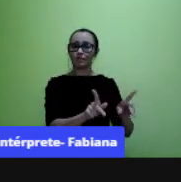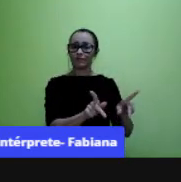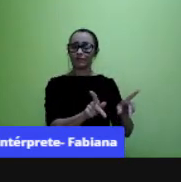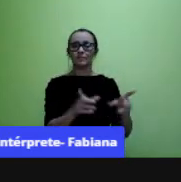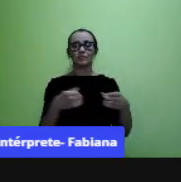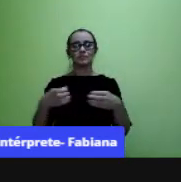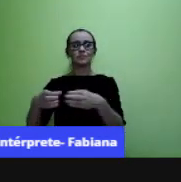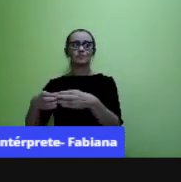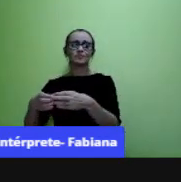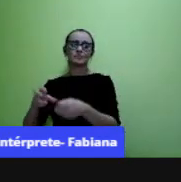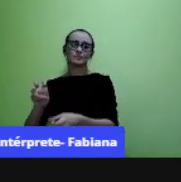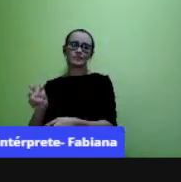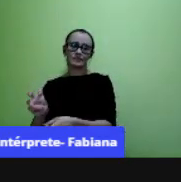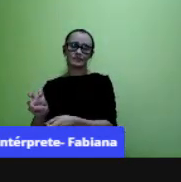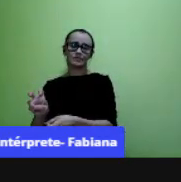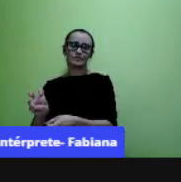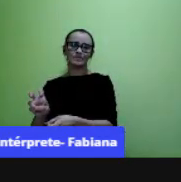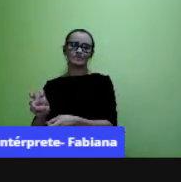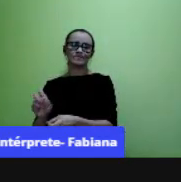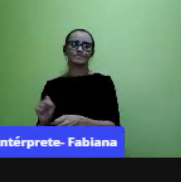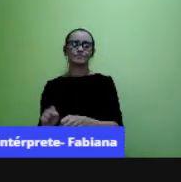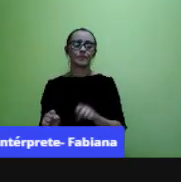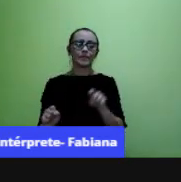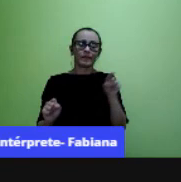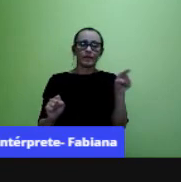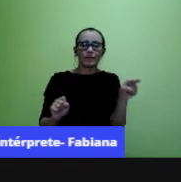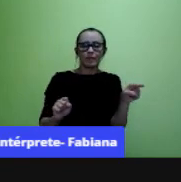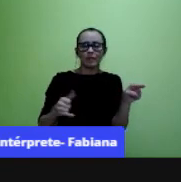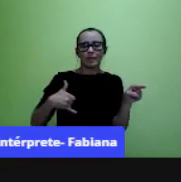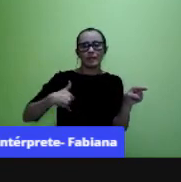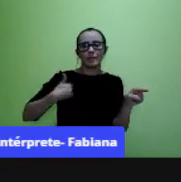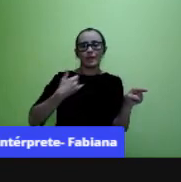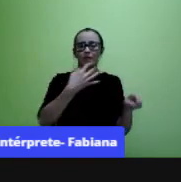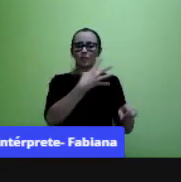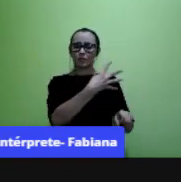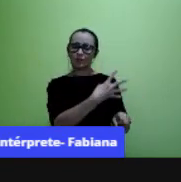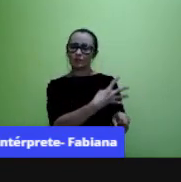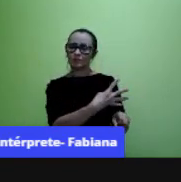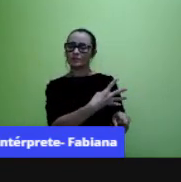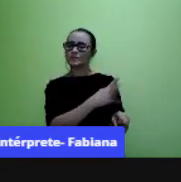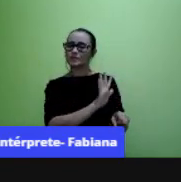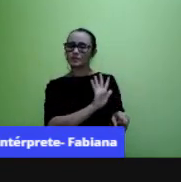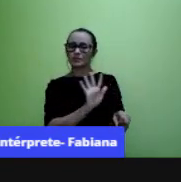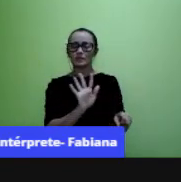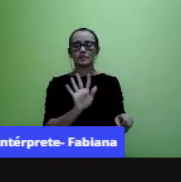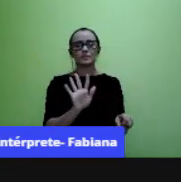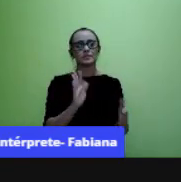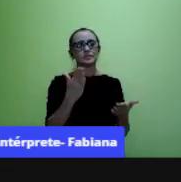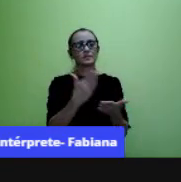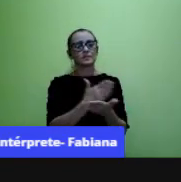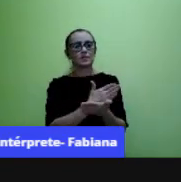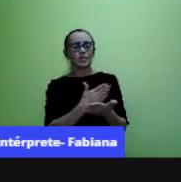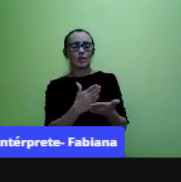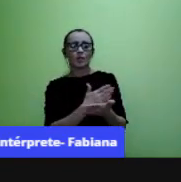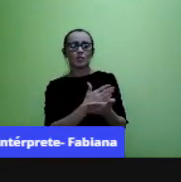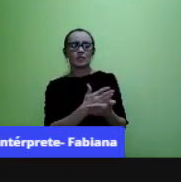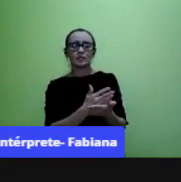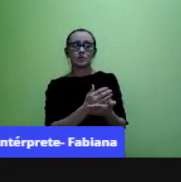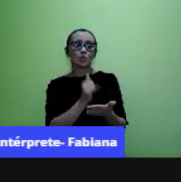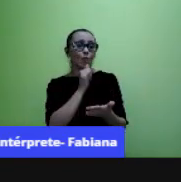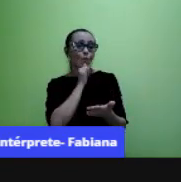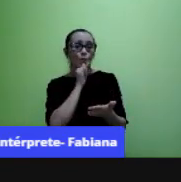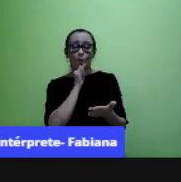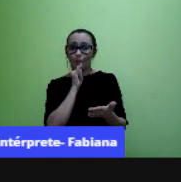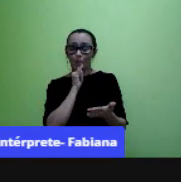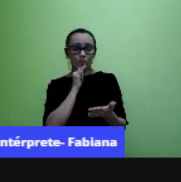5. Sabe? O grupo 4 tem crianças de 4 anos, tem umas chegando a 4